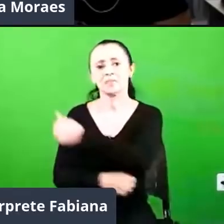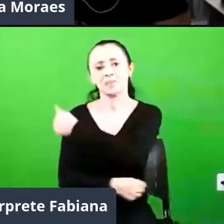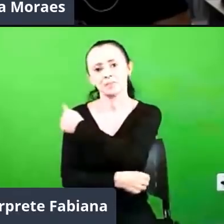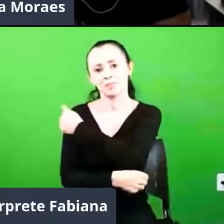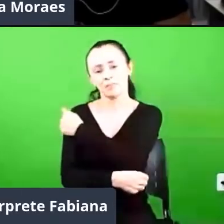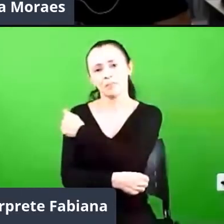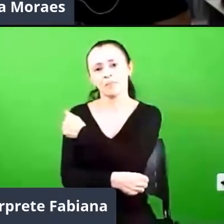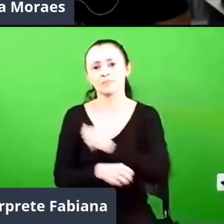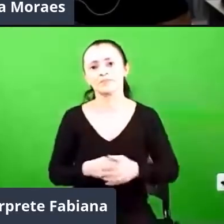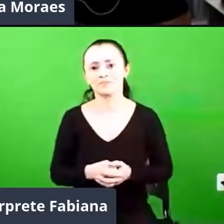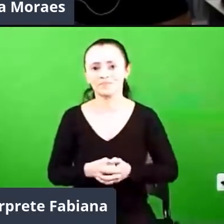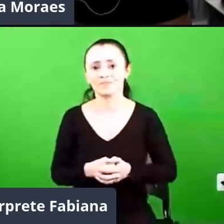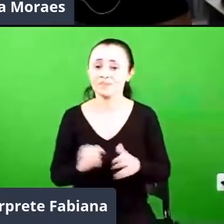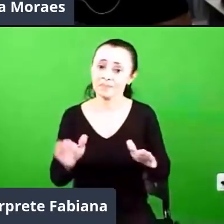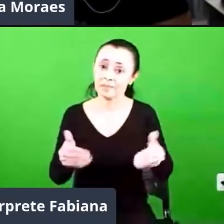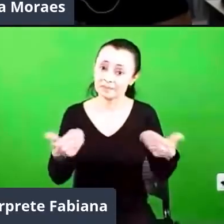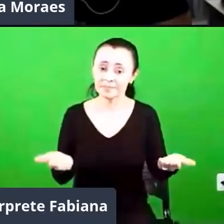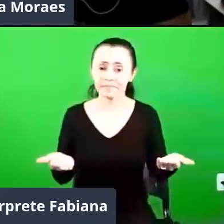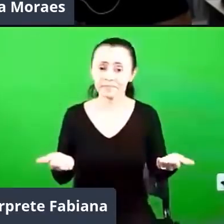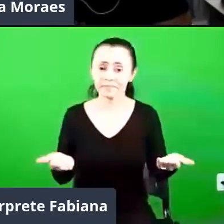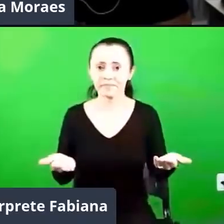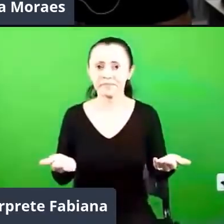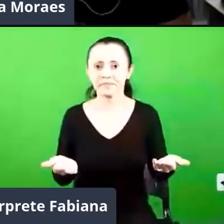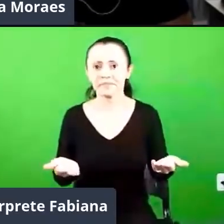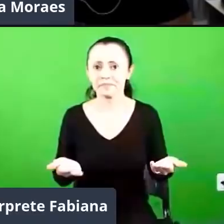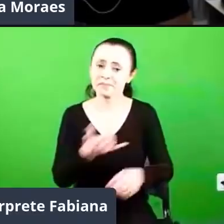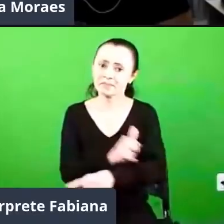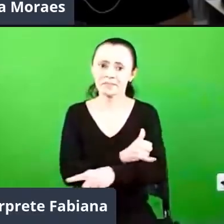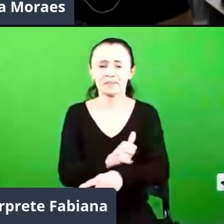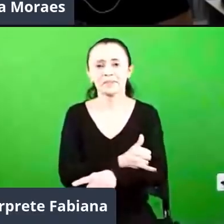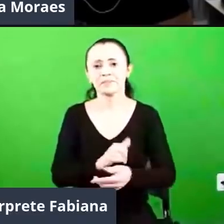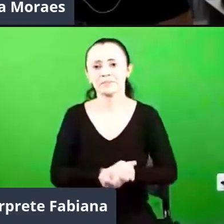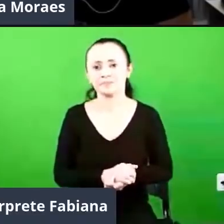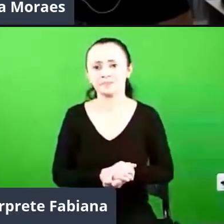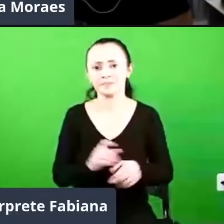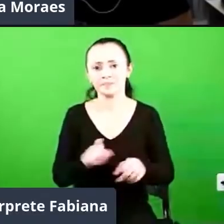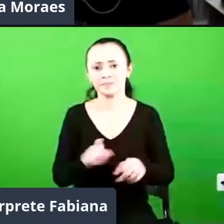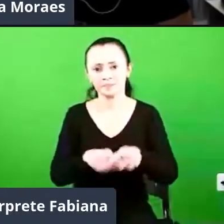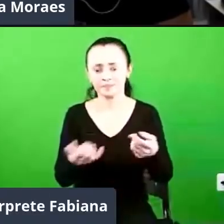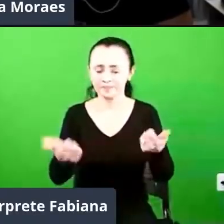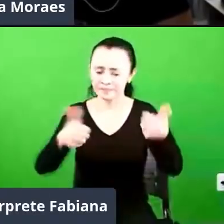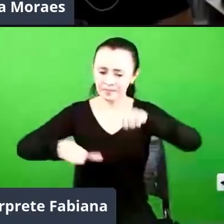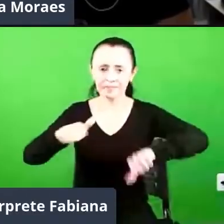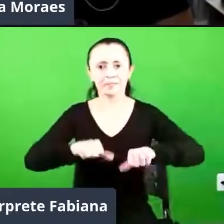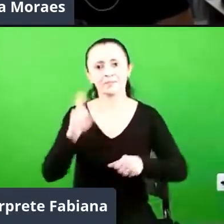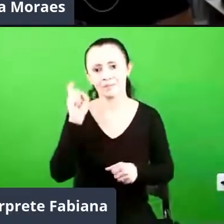é isso que tem funcionado. Mas realmente, a questão da avaliação é uma questão complicada.